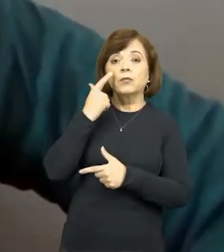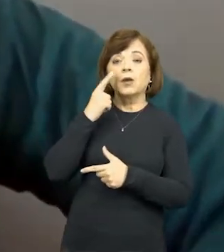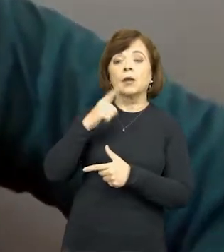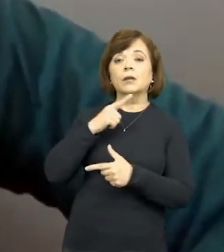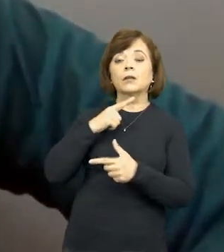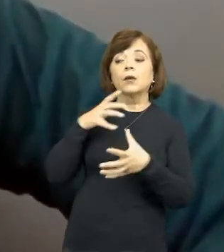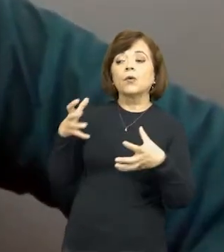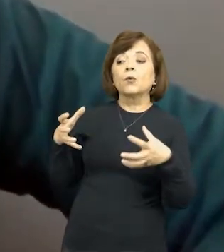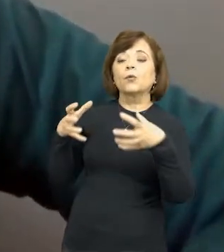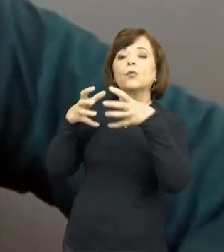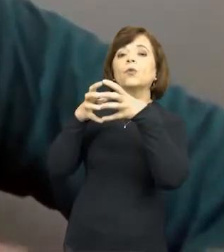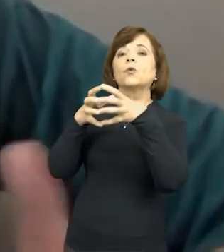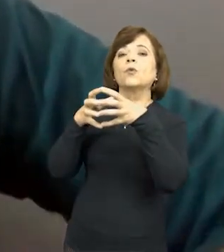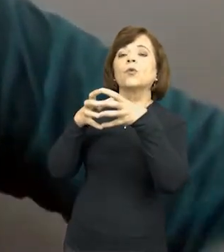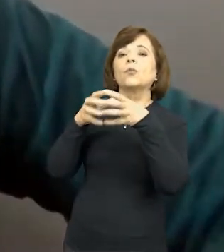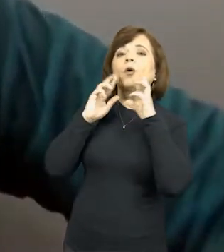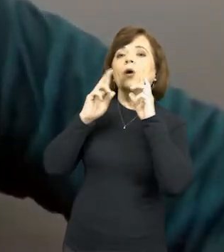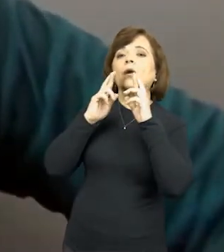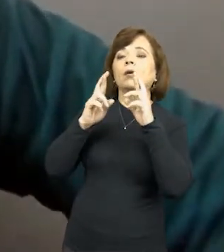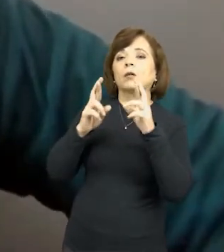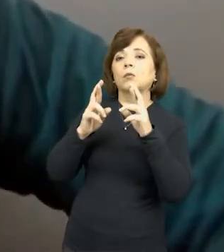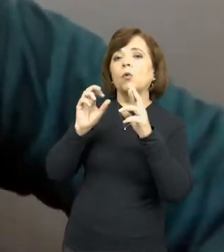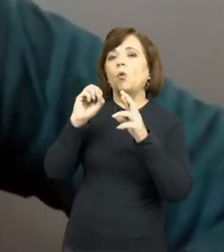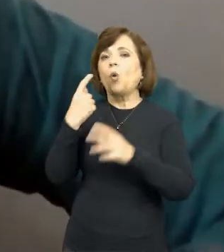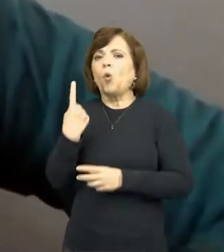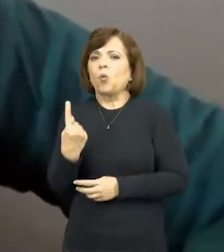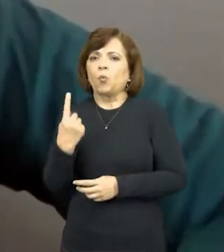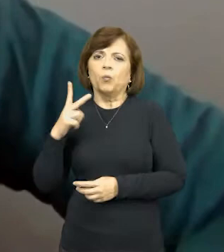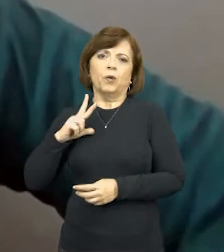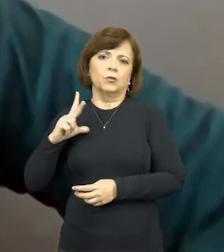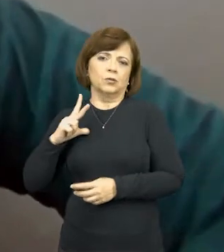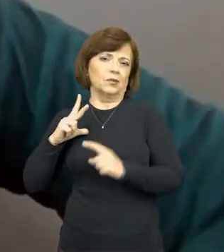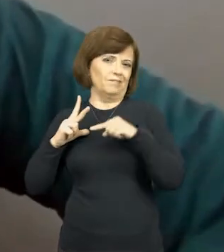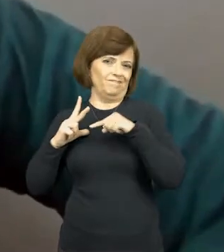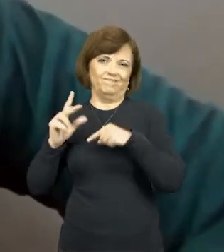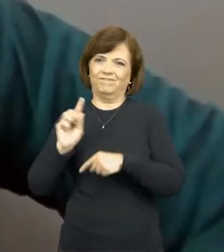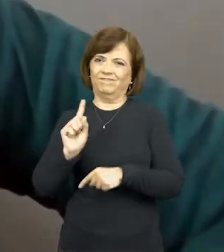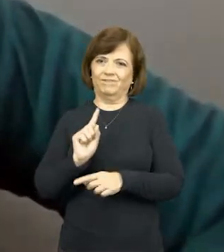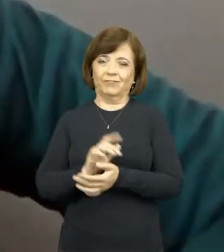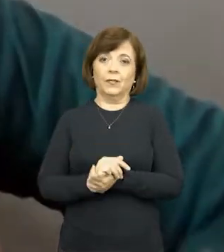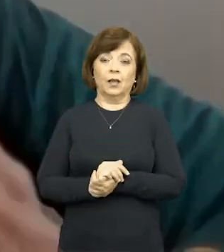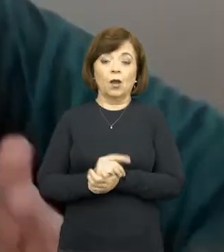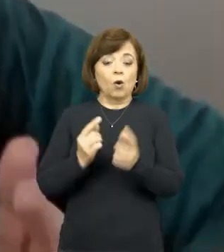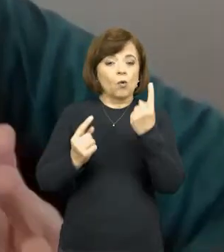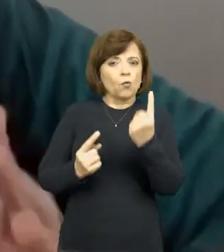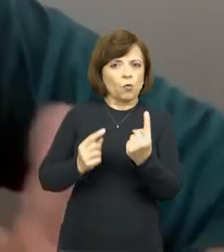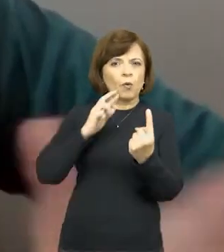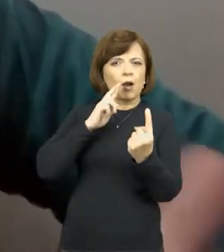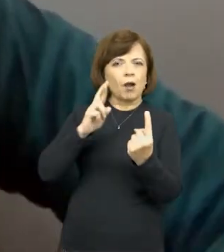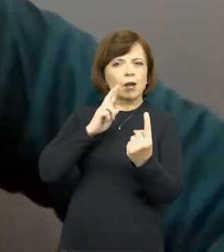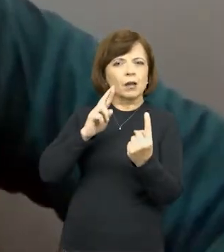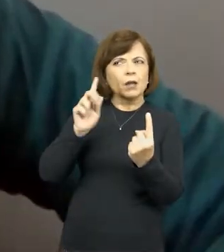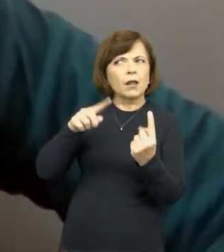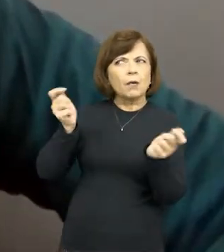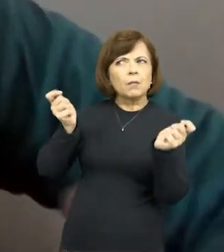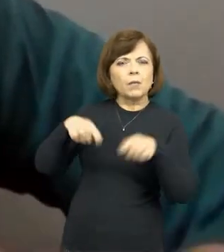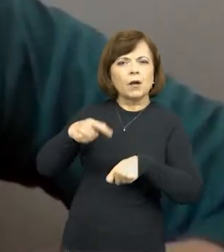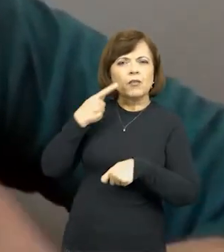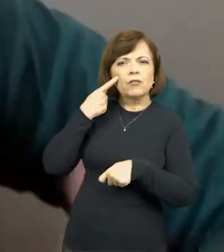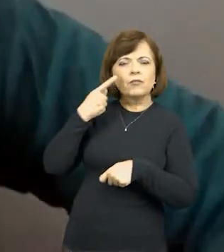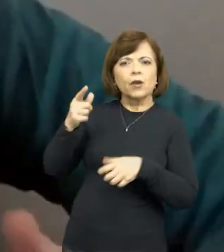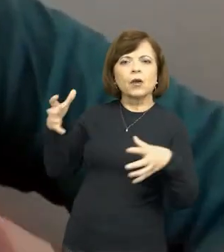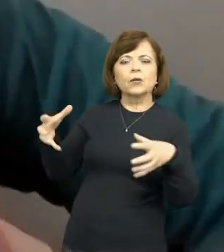verificar a dimensão coletiva daquilo que foi reclamado. Algumas vezes, uma única reclamação já dá para a gente uma dimensão